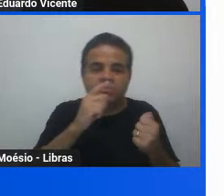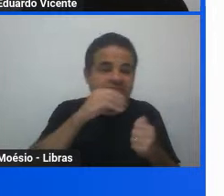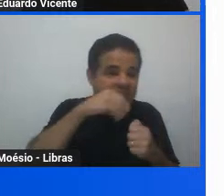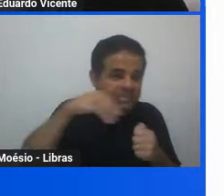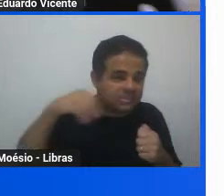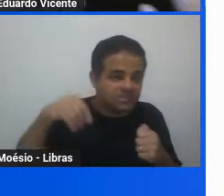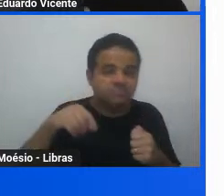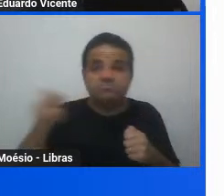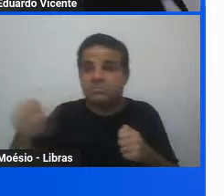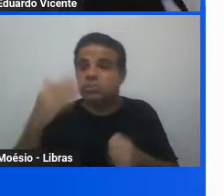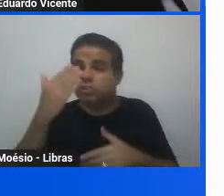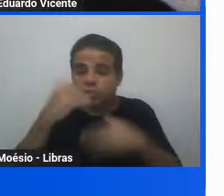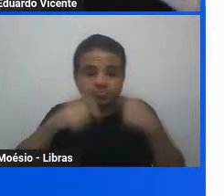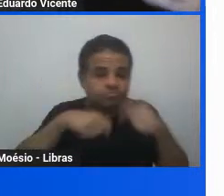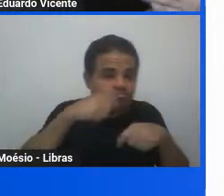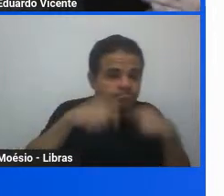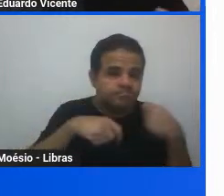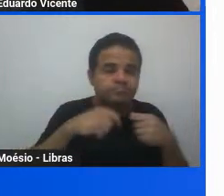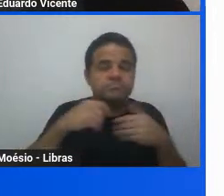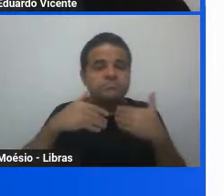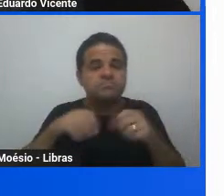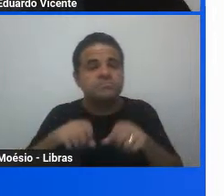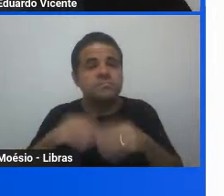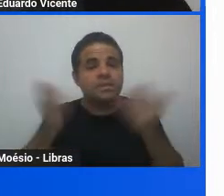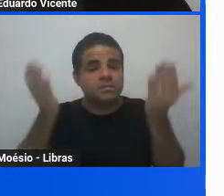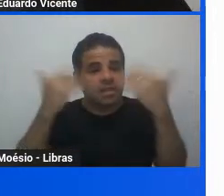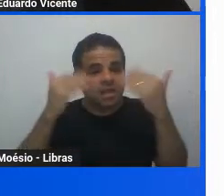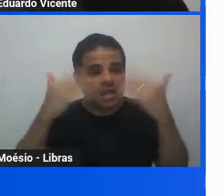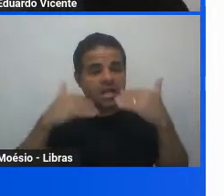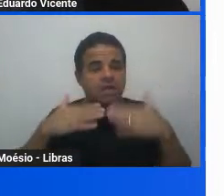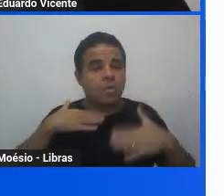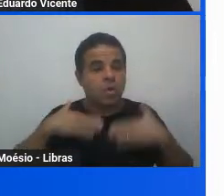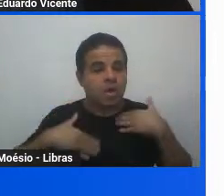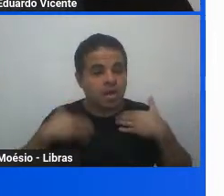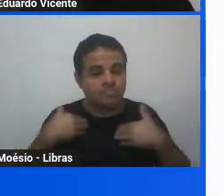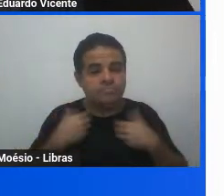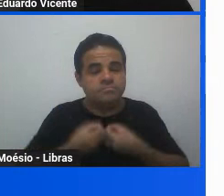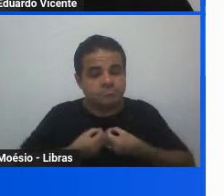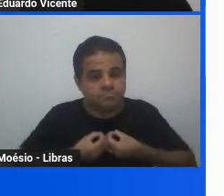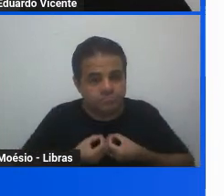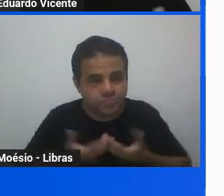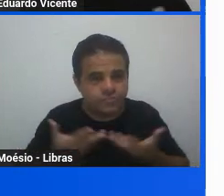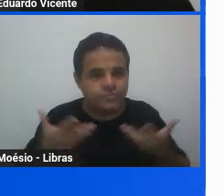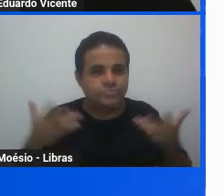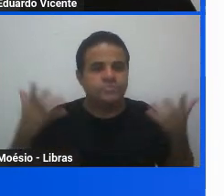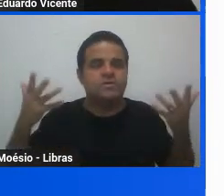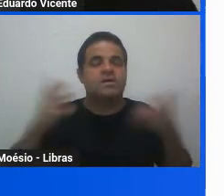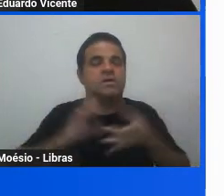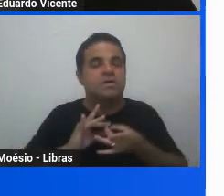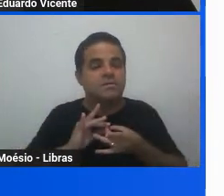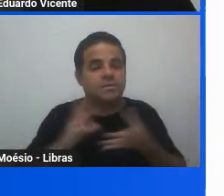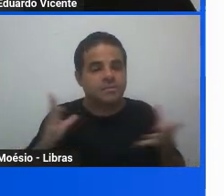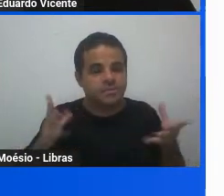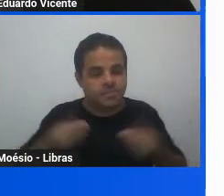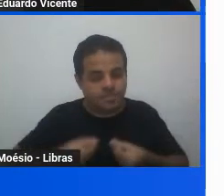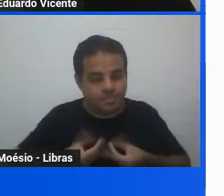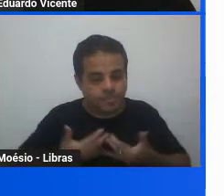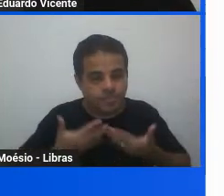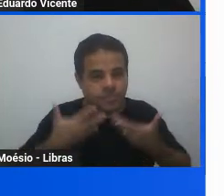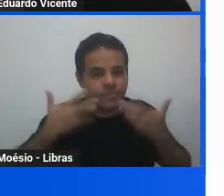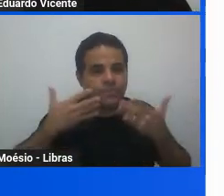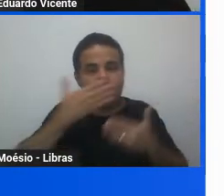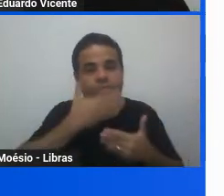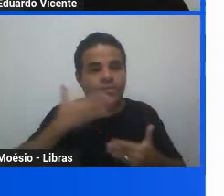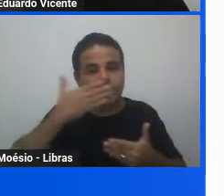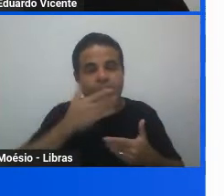ele vai se alimentando e vai quebrando lentamente no organismo dele e vai esse alimento e vai liberando a glicose no